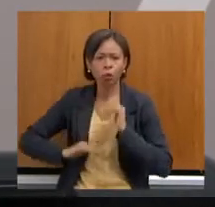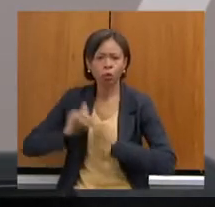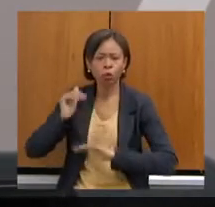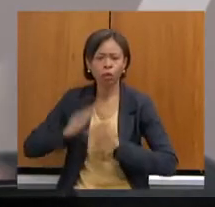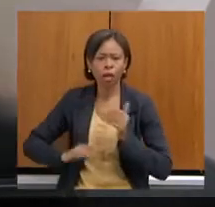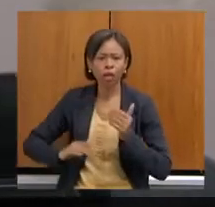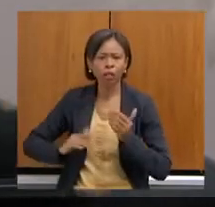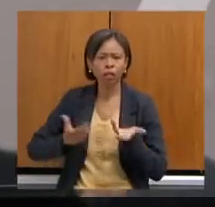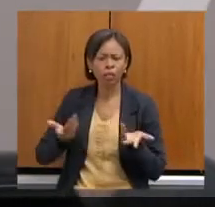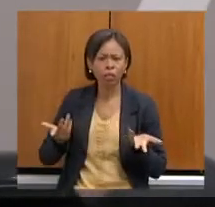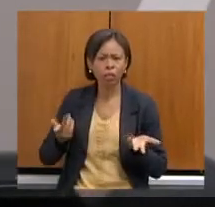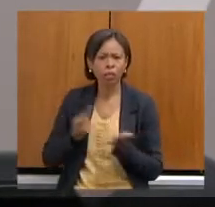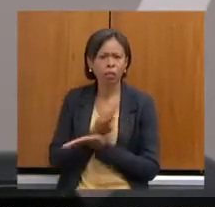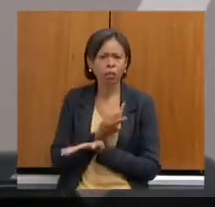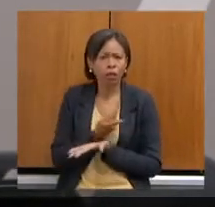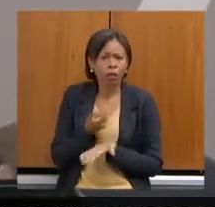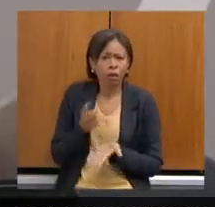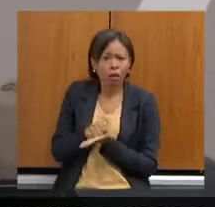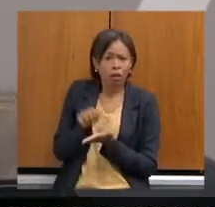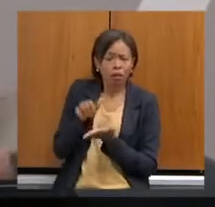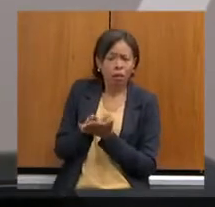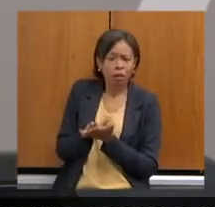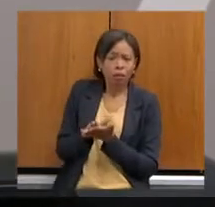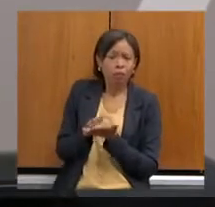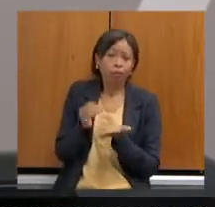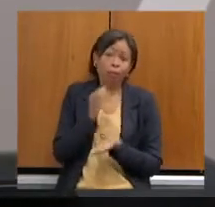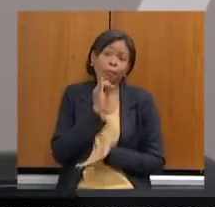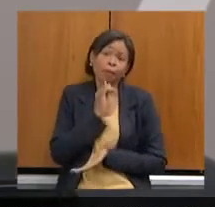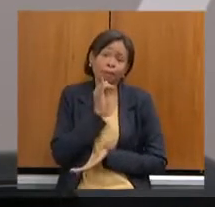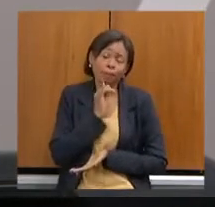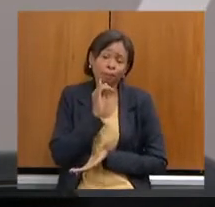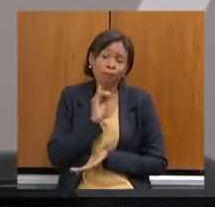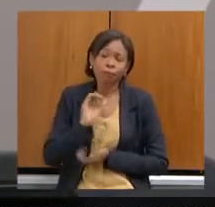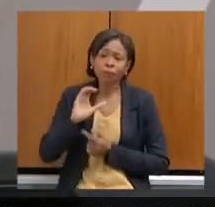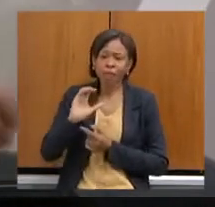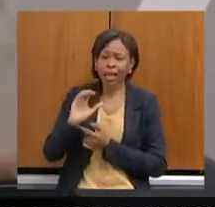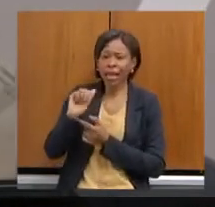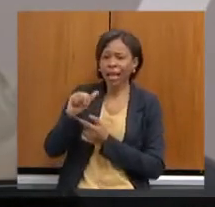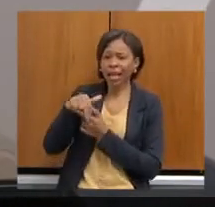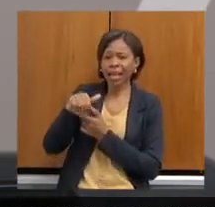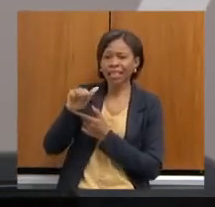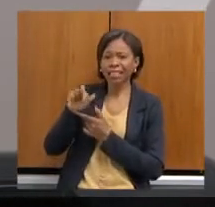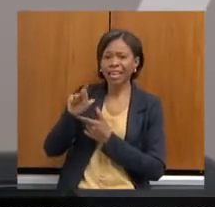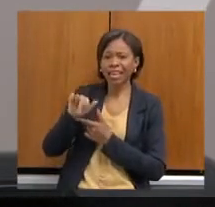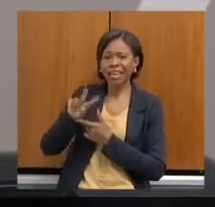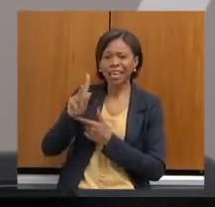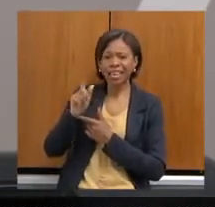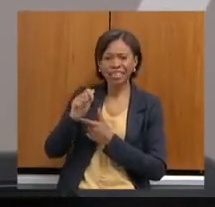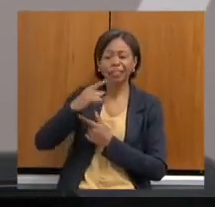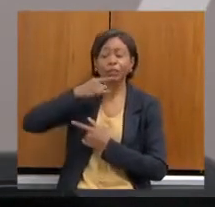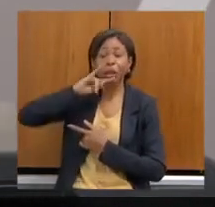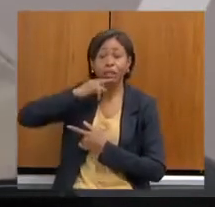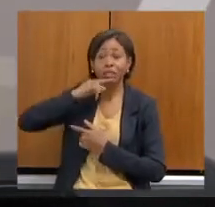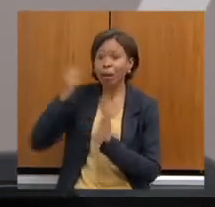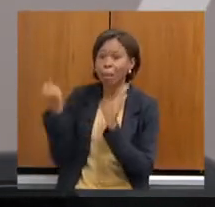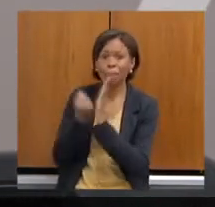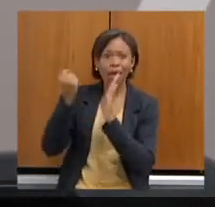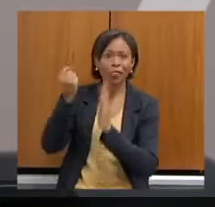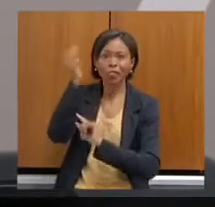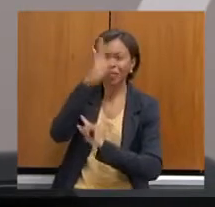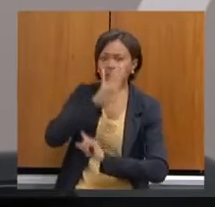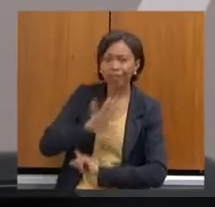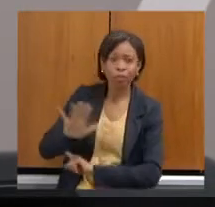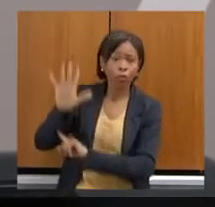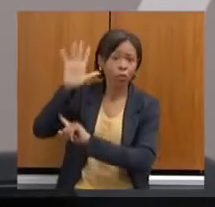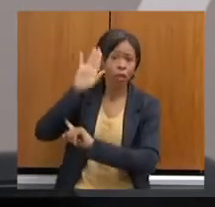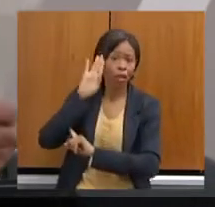de cachaças com uma canarinha por exemplo que é uma um icore nacional e eu gostaria que